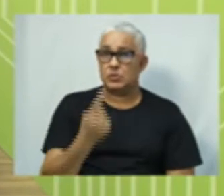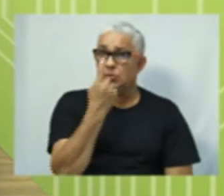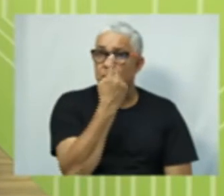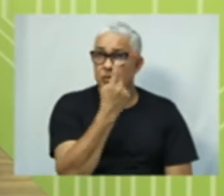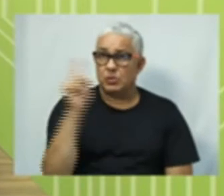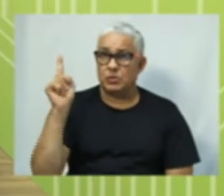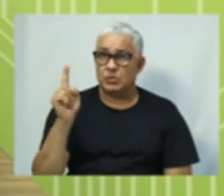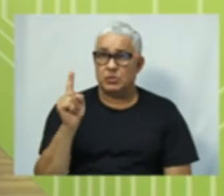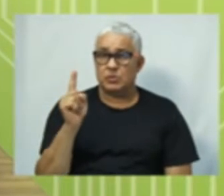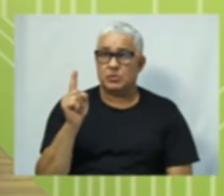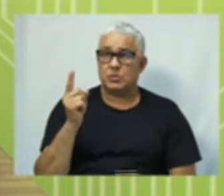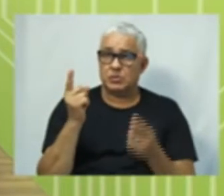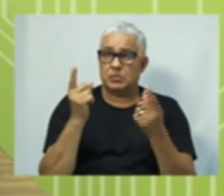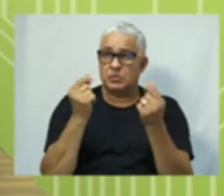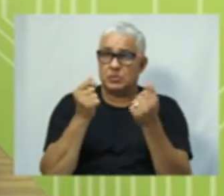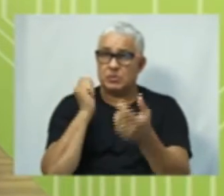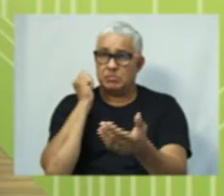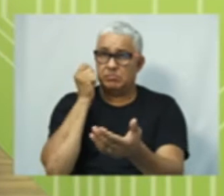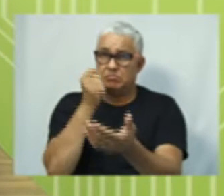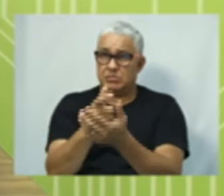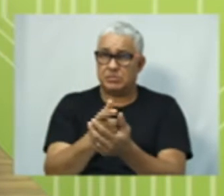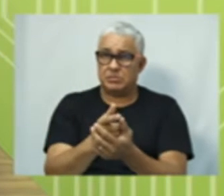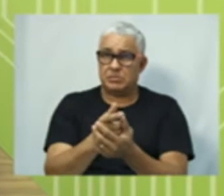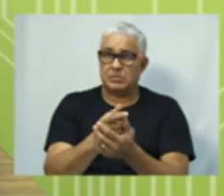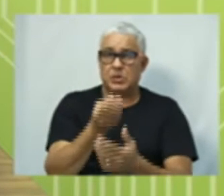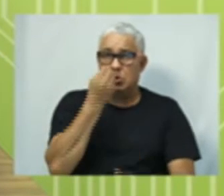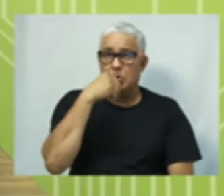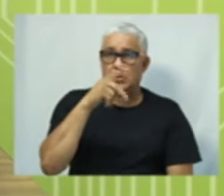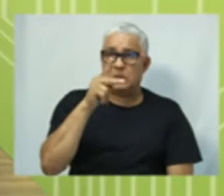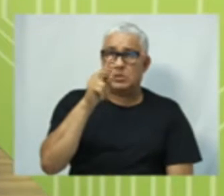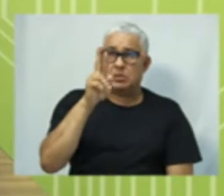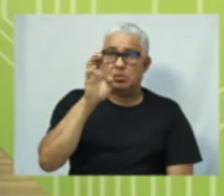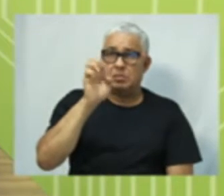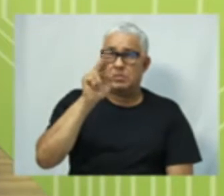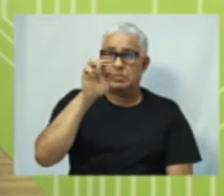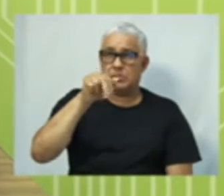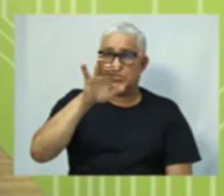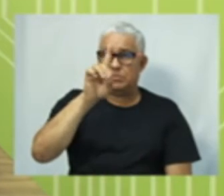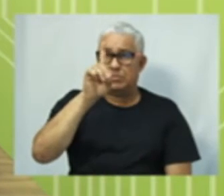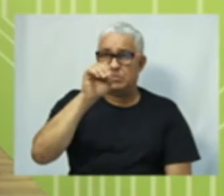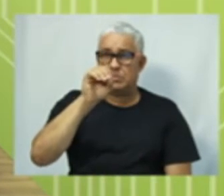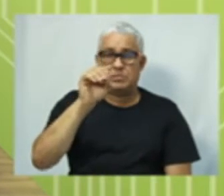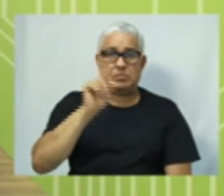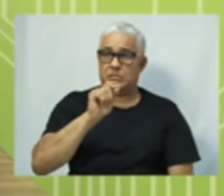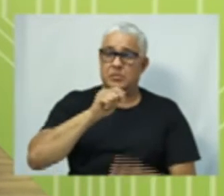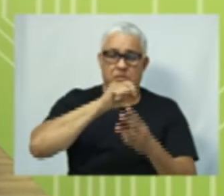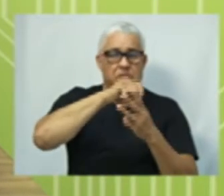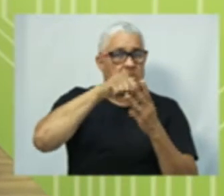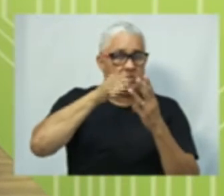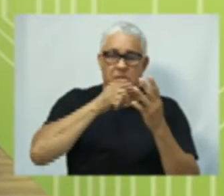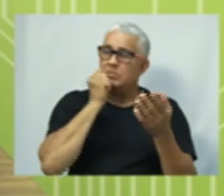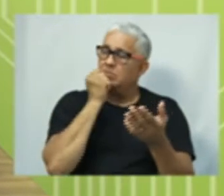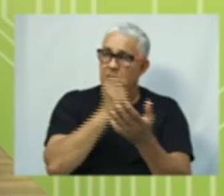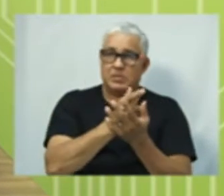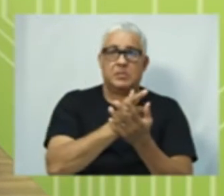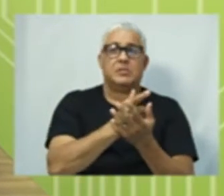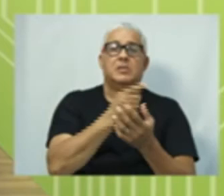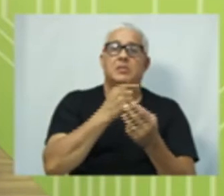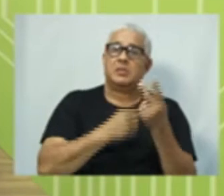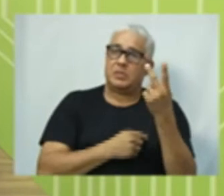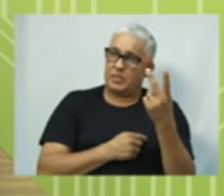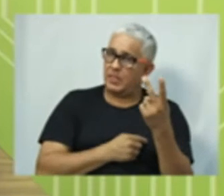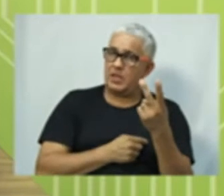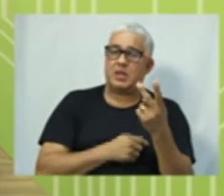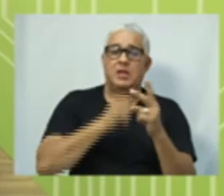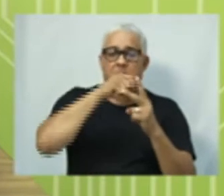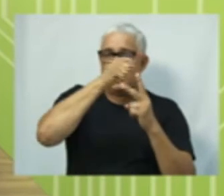a ser pago mensalmente. Enquanto no lucro presumido, negativo. Trimestralmente paga-se 2, mensalmente